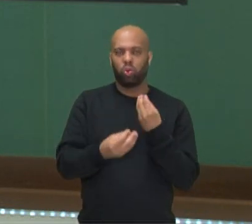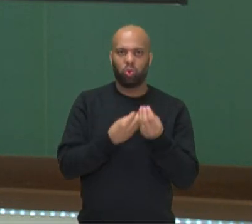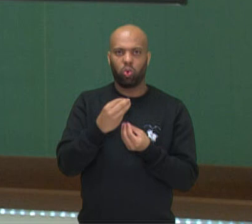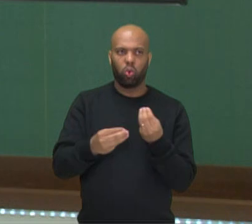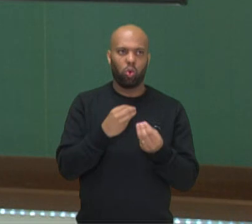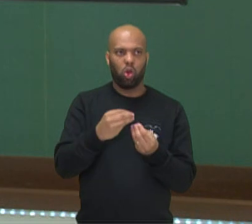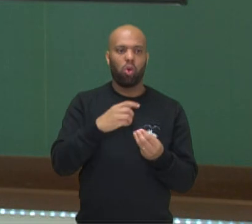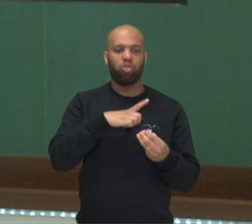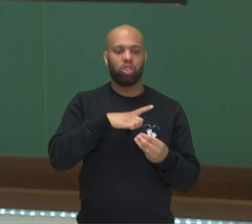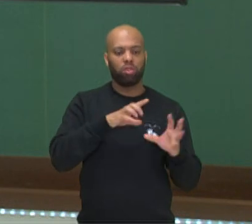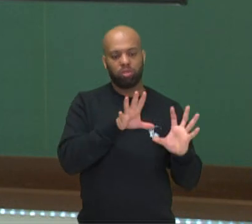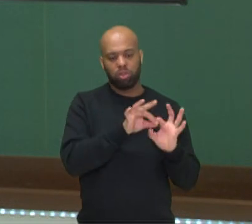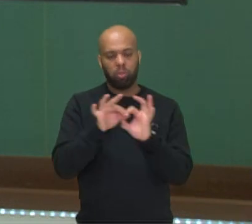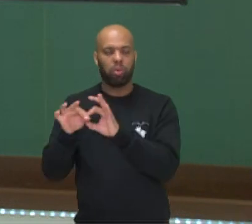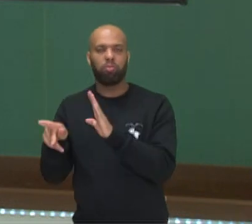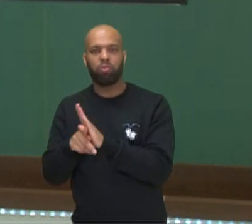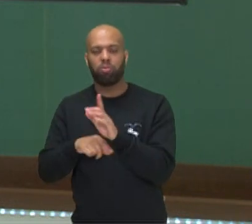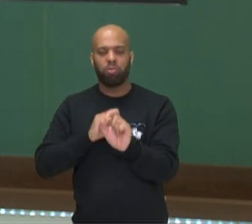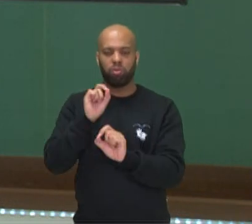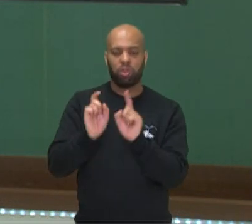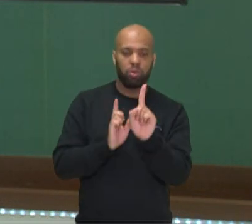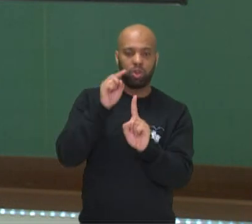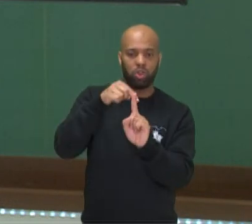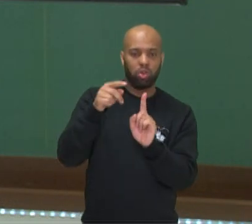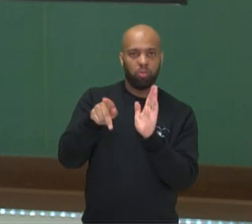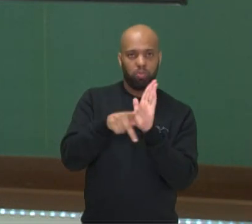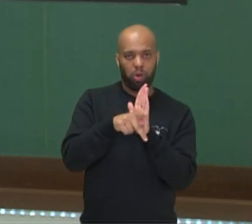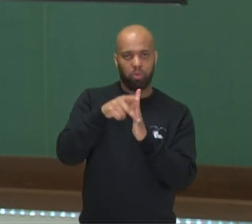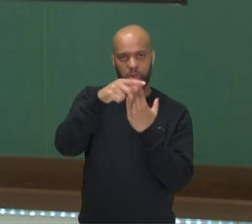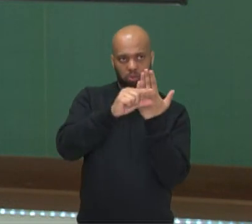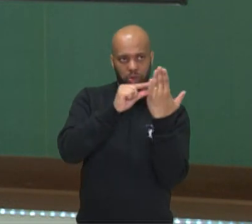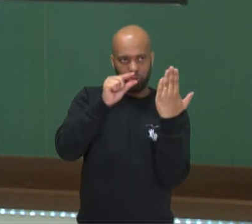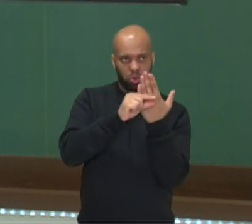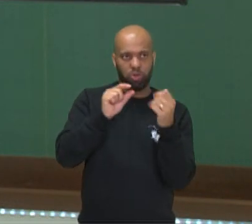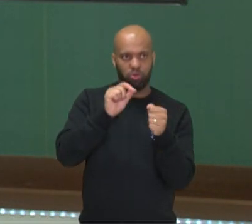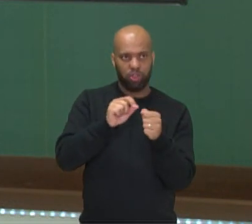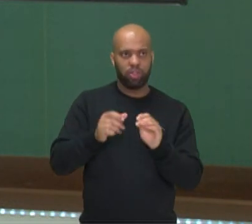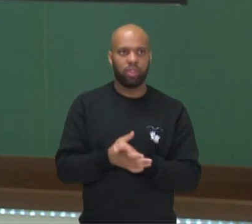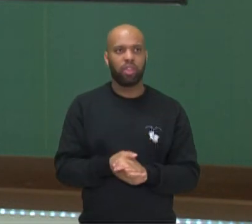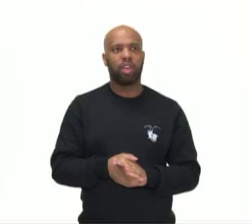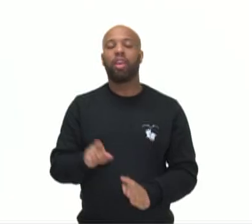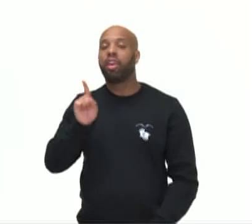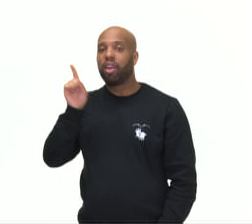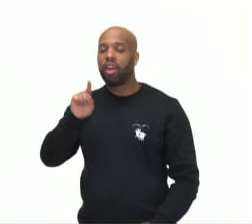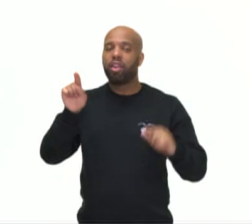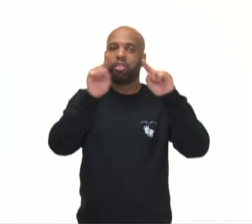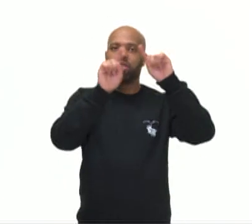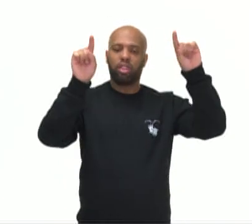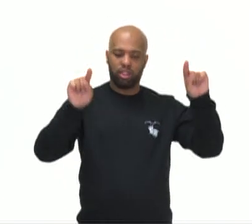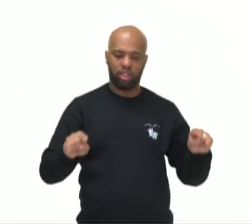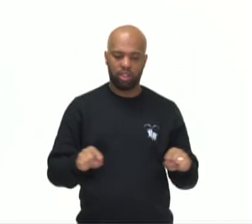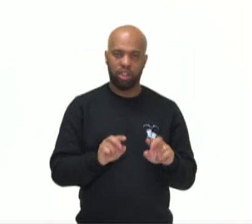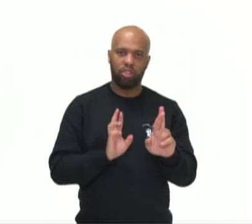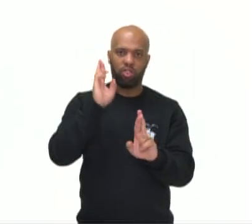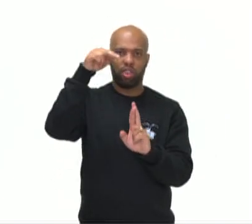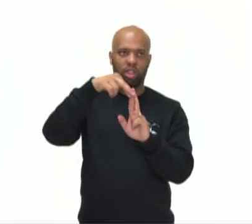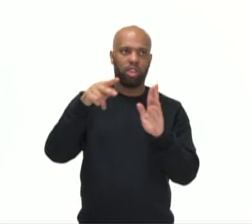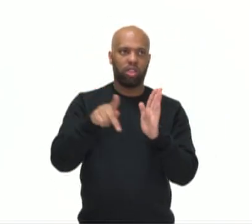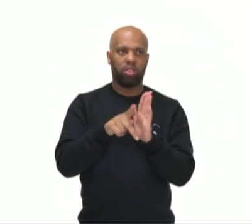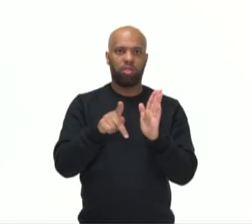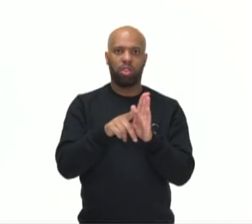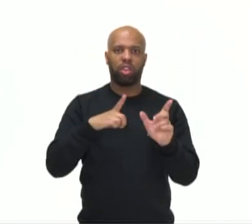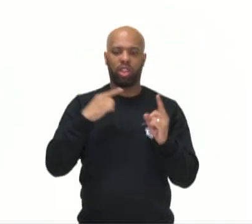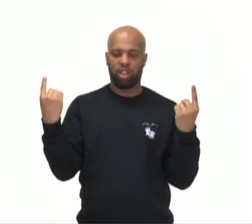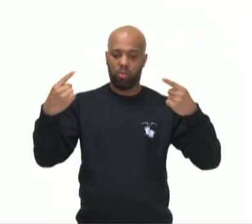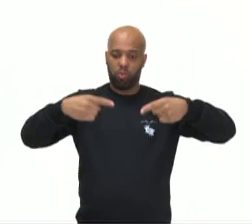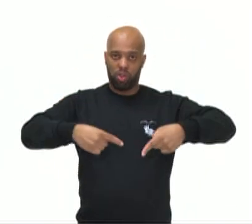mais coerente, né, com a intencionalidade de quem a produziu. Então, essa charge se refere ao Campeonato Brasileiro